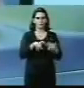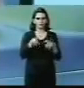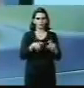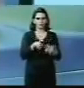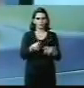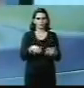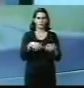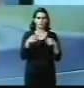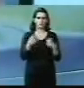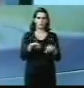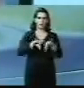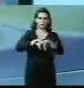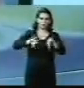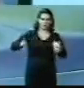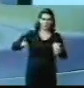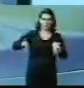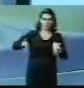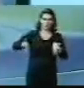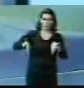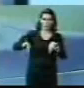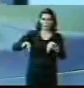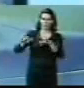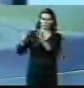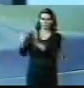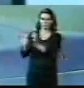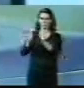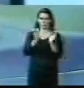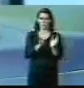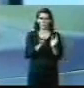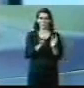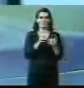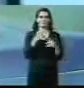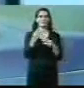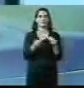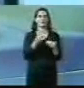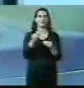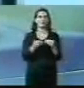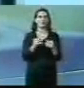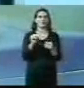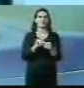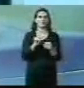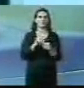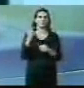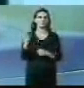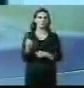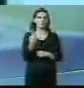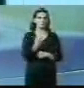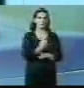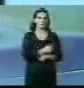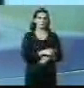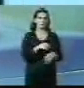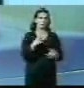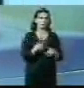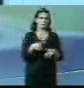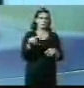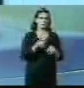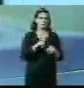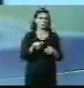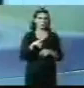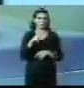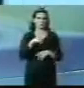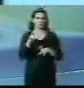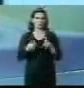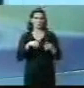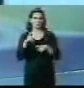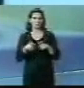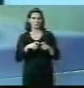tem sempre que separar, né, bem os componentes para ver a atuação de cada um. Porque muitas vezes está lá o computador onde está